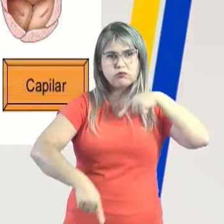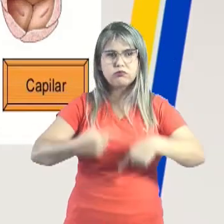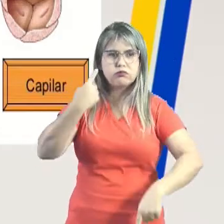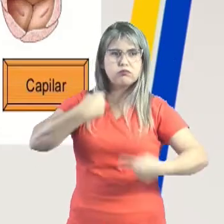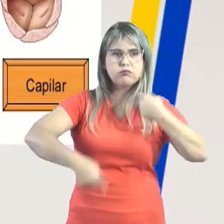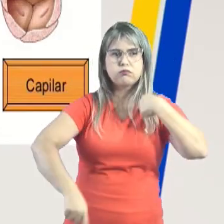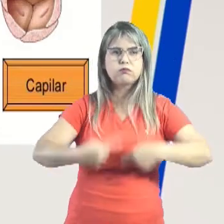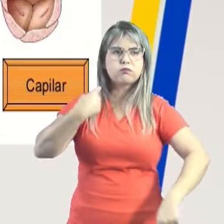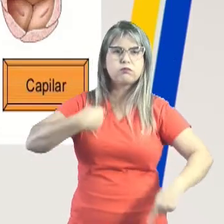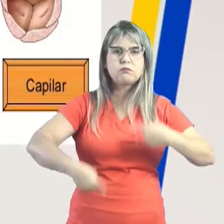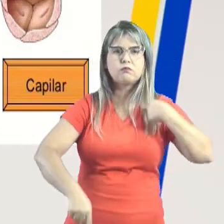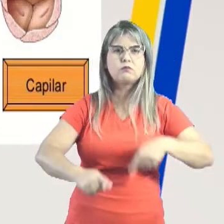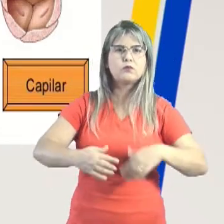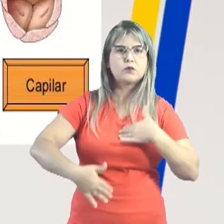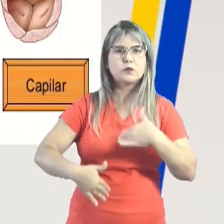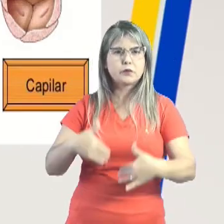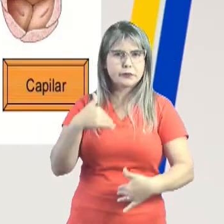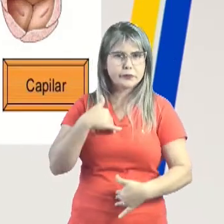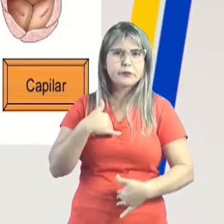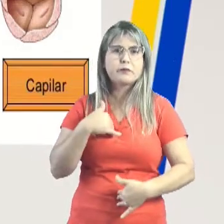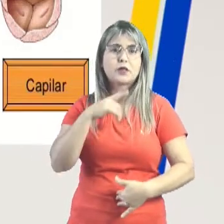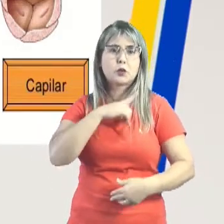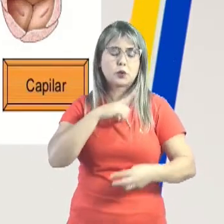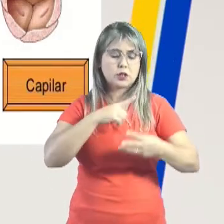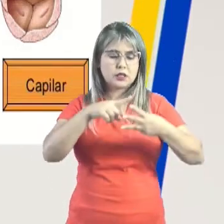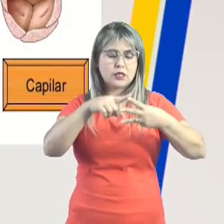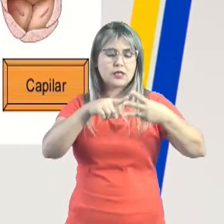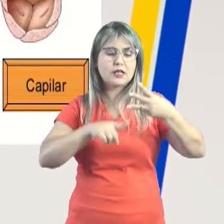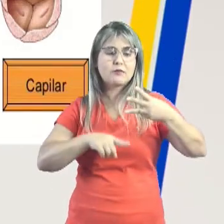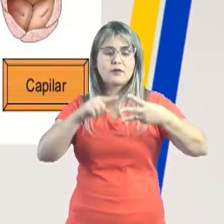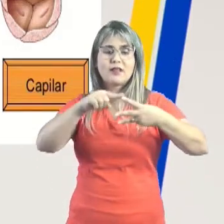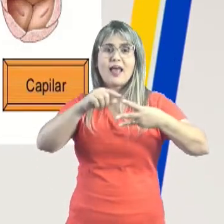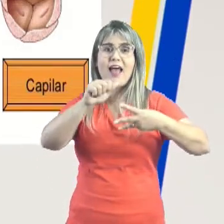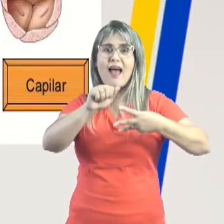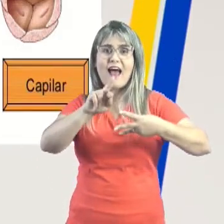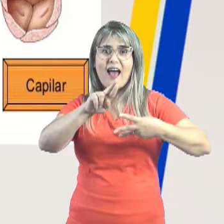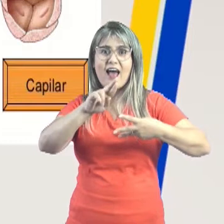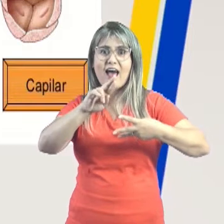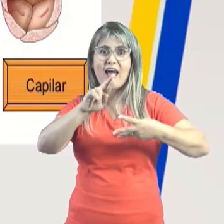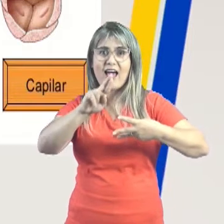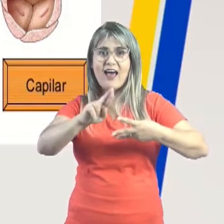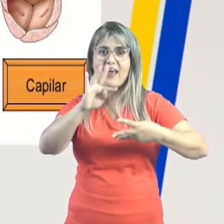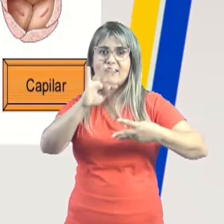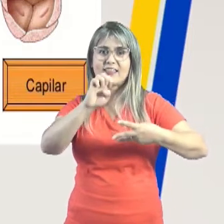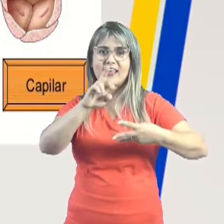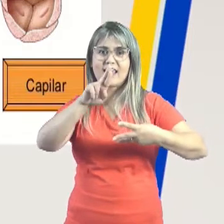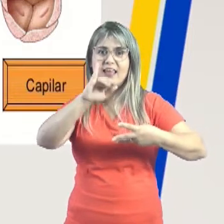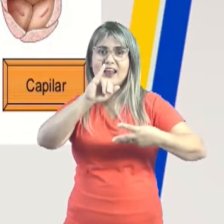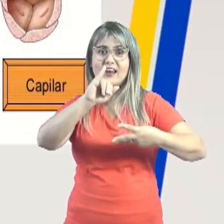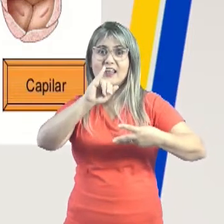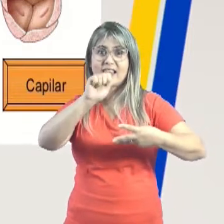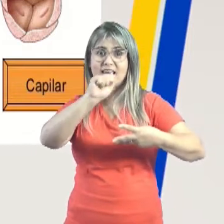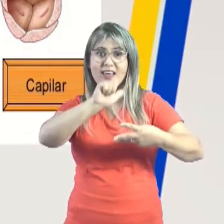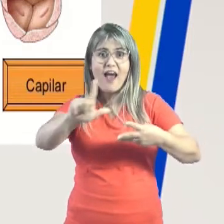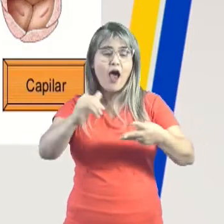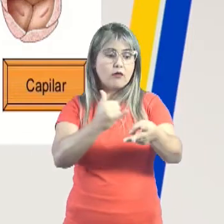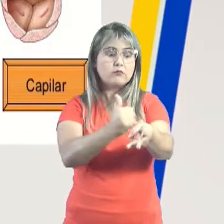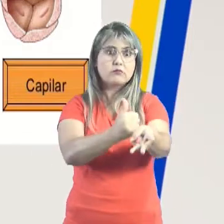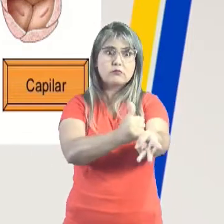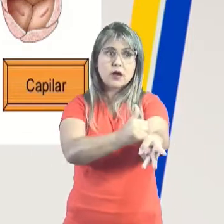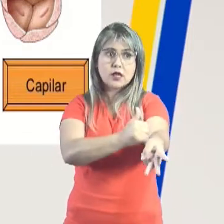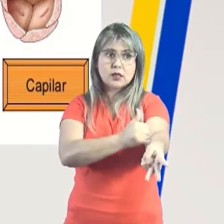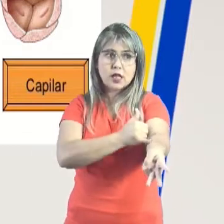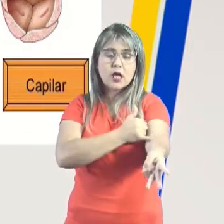as artérias, as veias e os capilares. Os capilares são vasos sanguíneos, artérias ou veias,